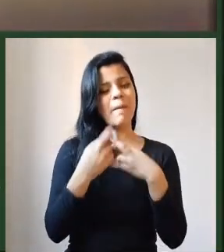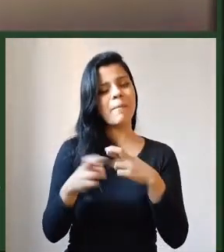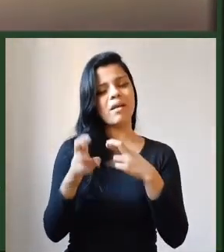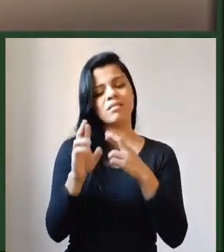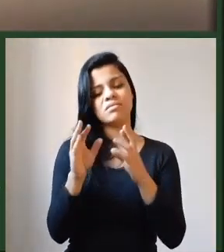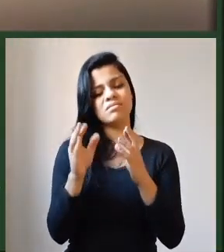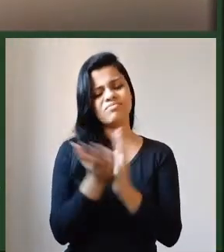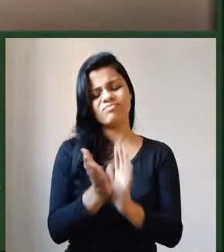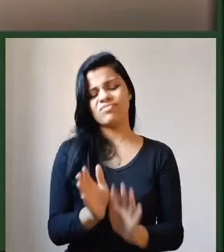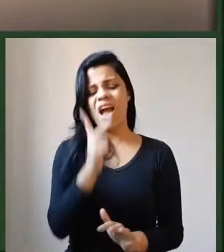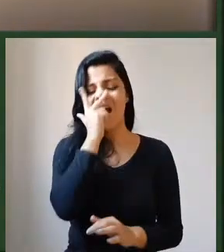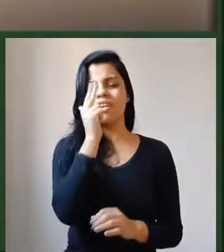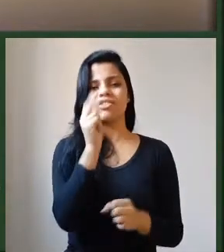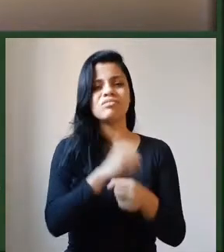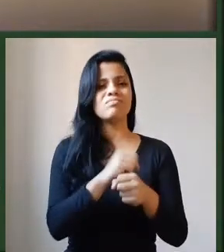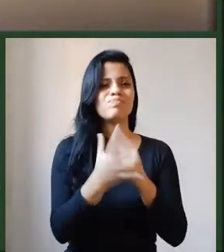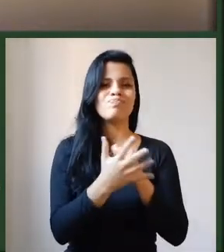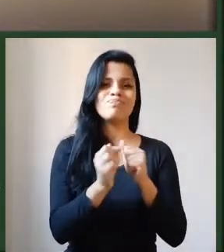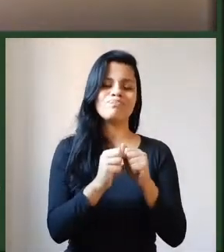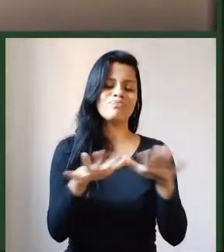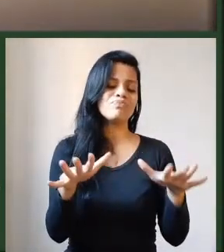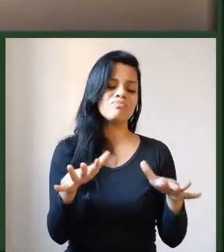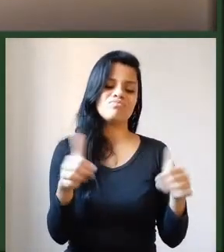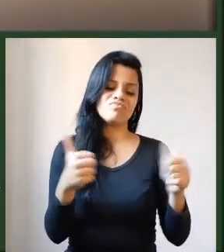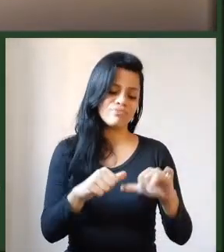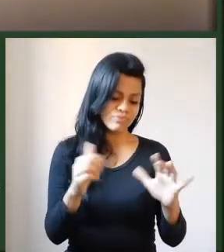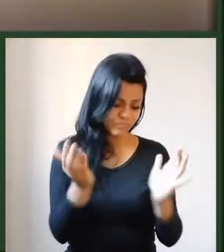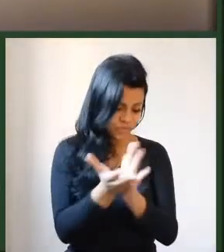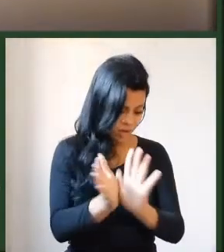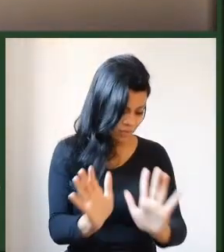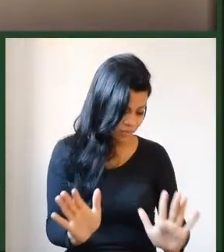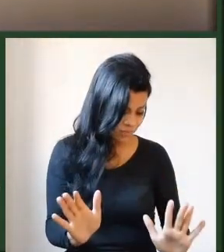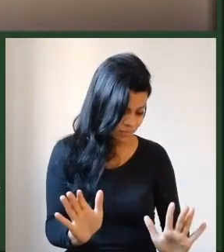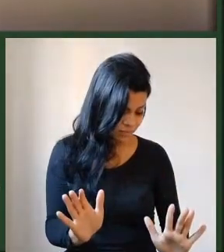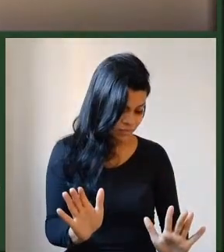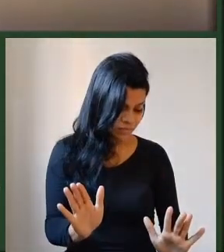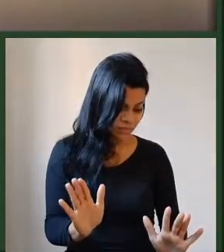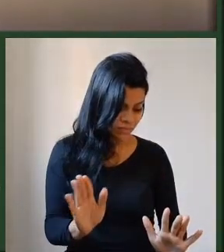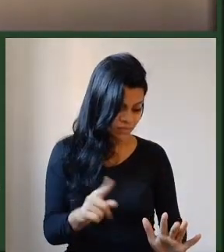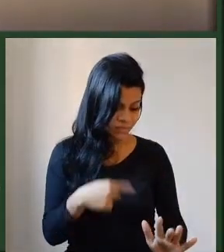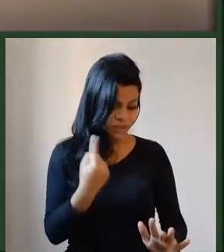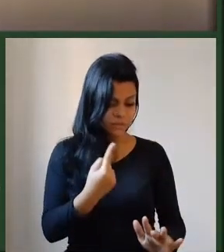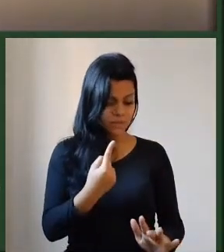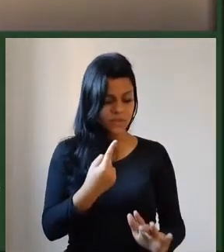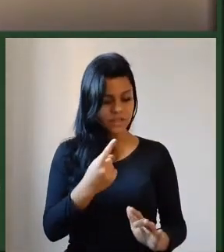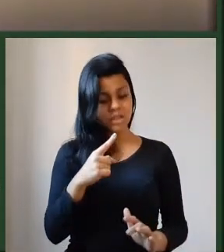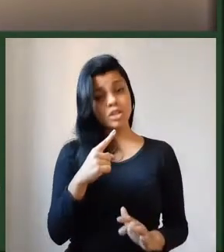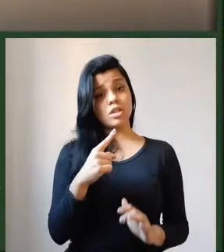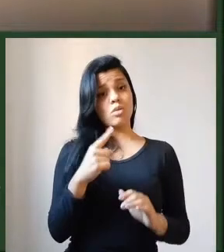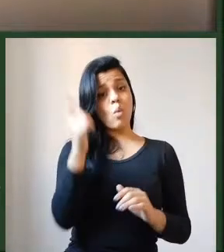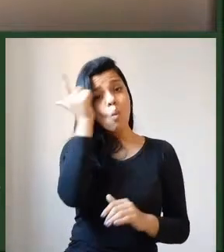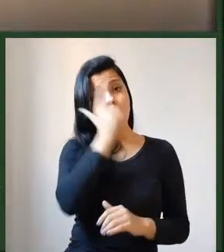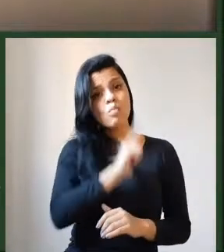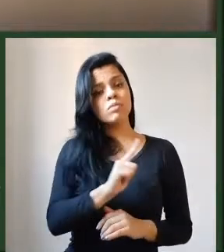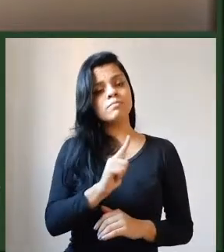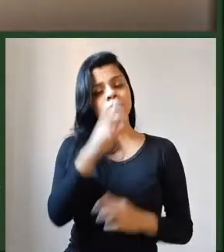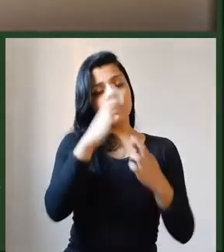começa a se restabelecer. Então, no primeiro momento, eu acho que o acesso à informação foi muito bom. Eu lia bastante coisa, eu estudava bastante